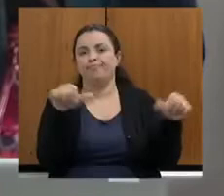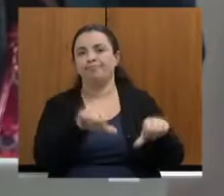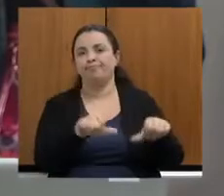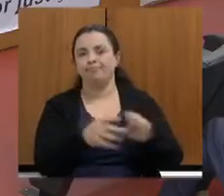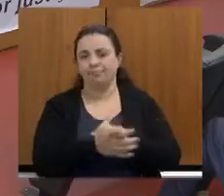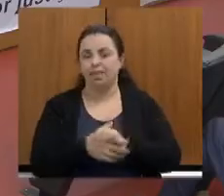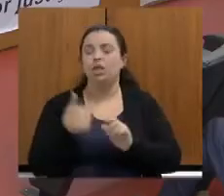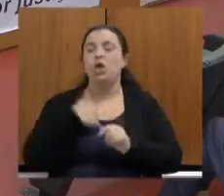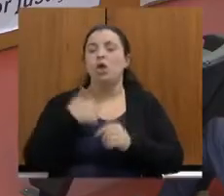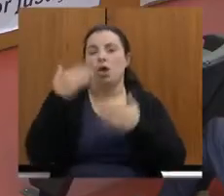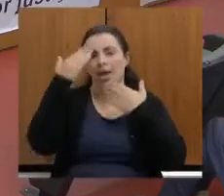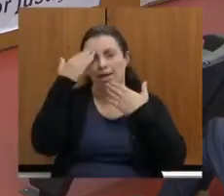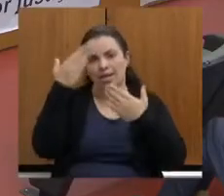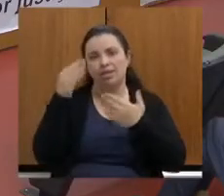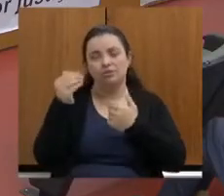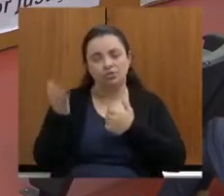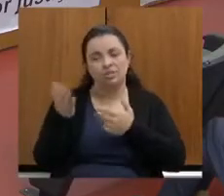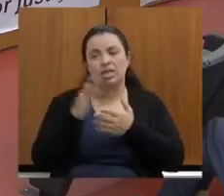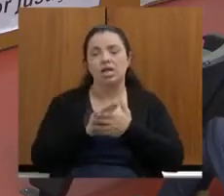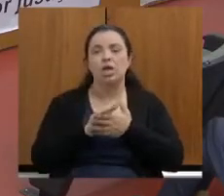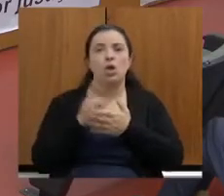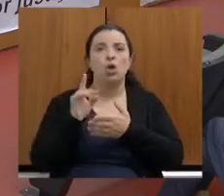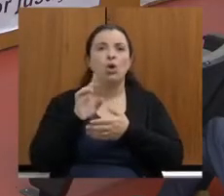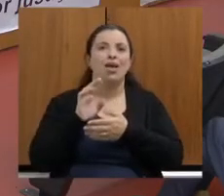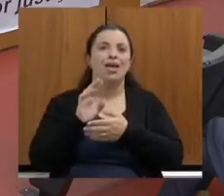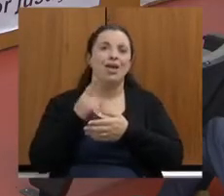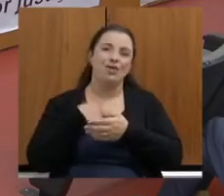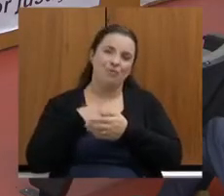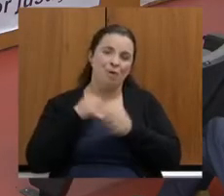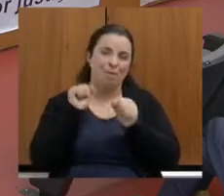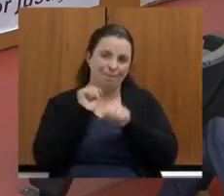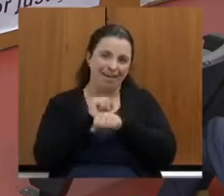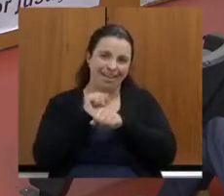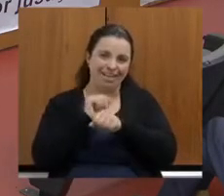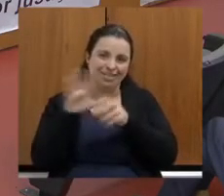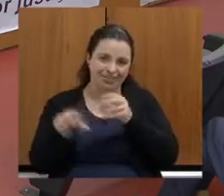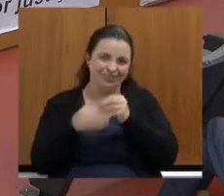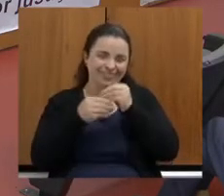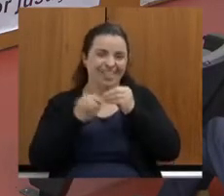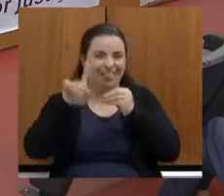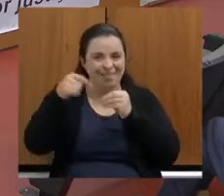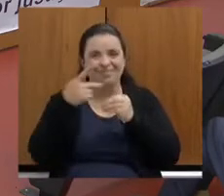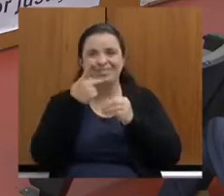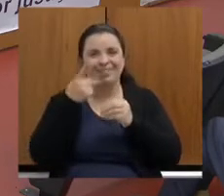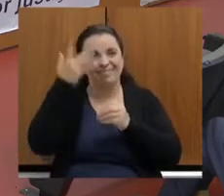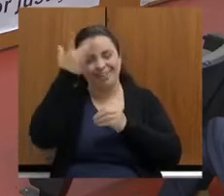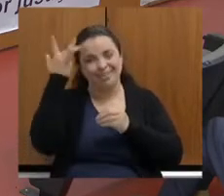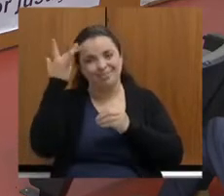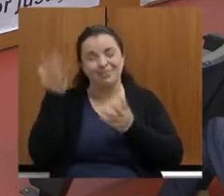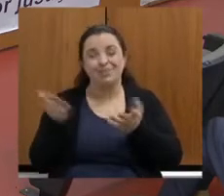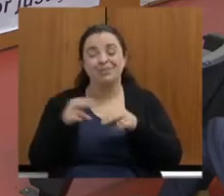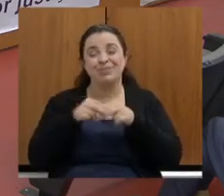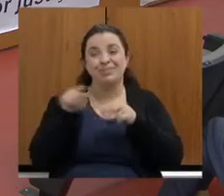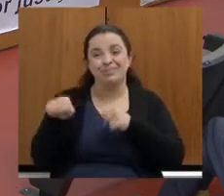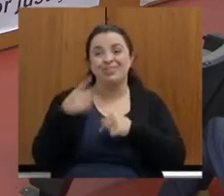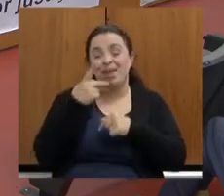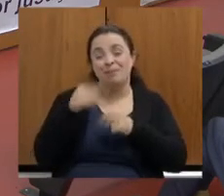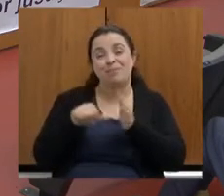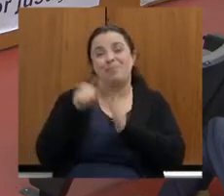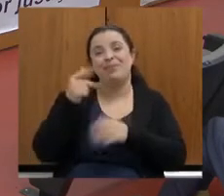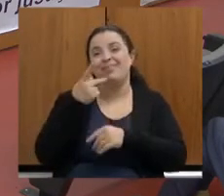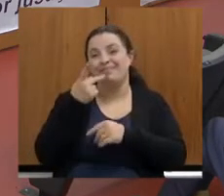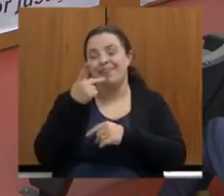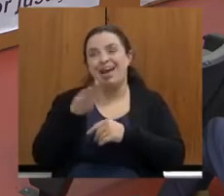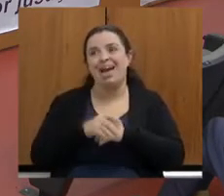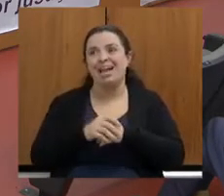mas eu não vou mais fazer fazer observações depois das falas das outras pessoas mas é porque a sua fala como a primeira tenho